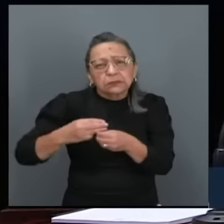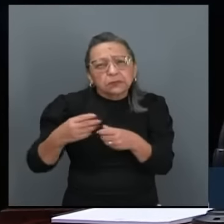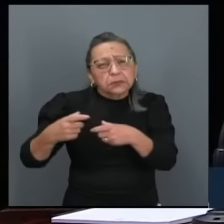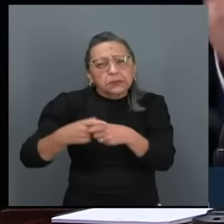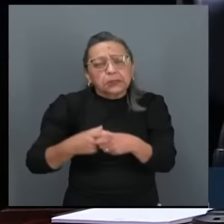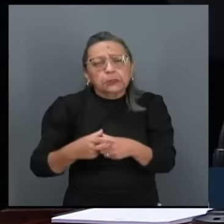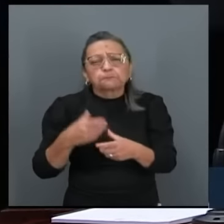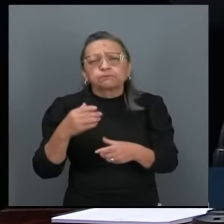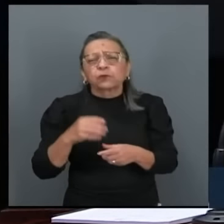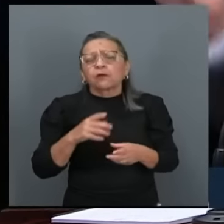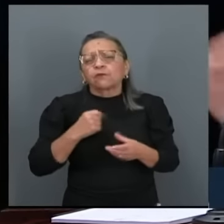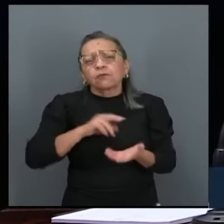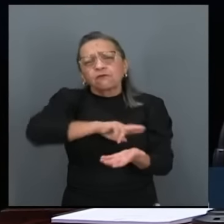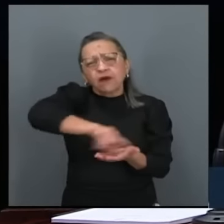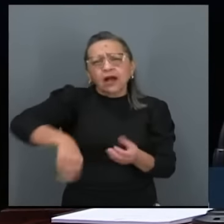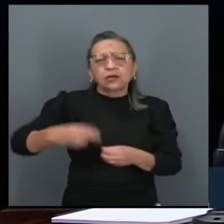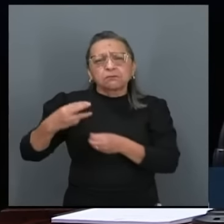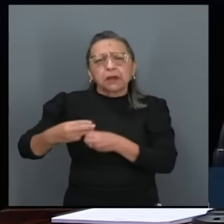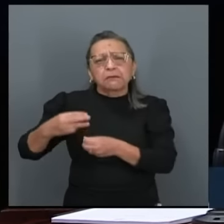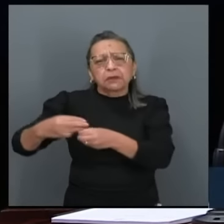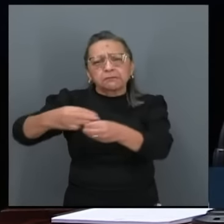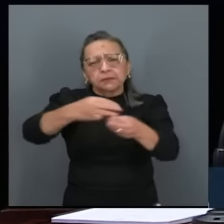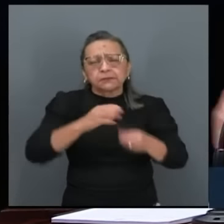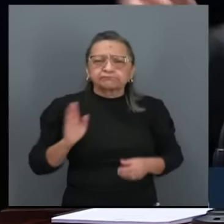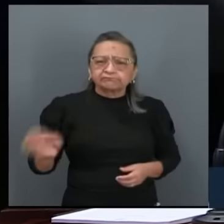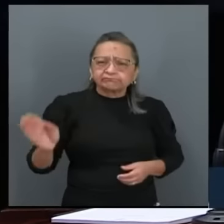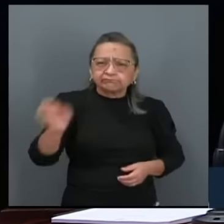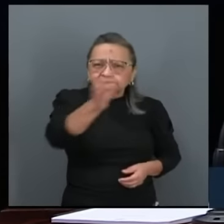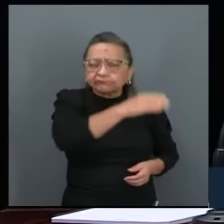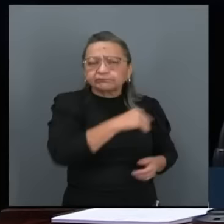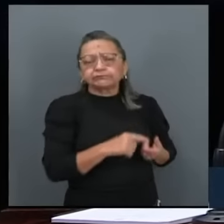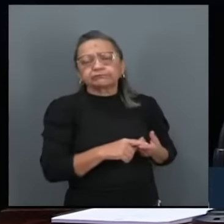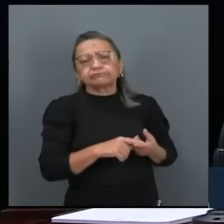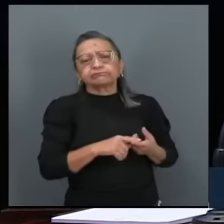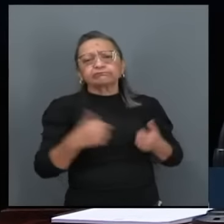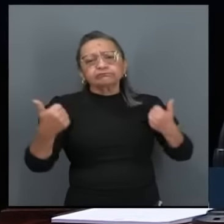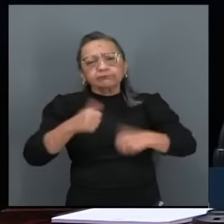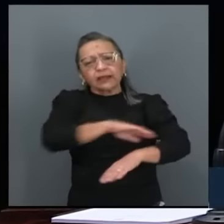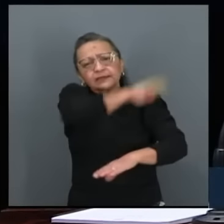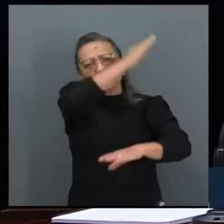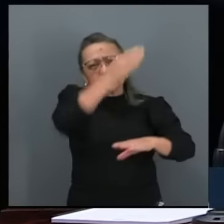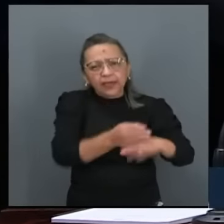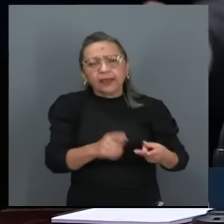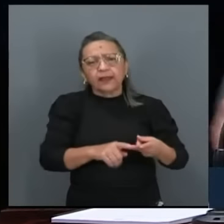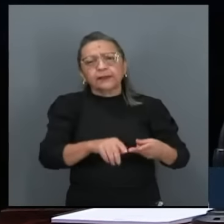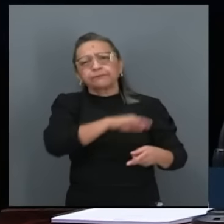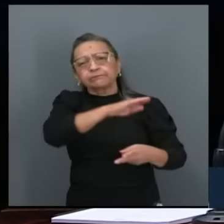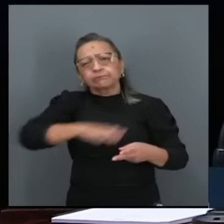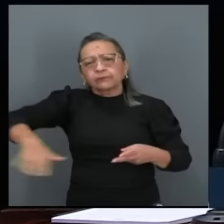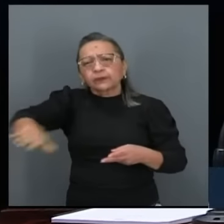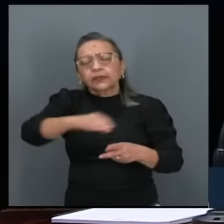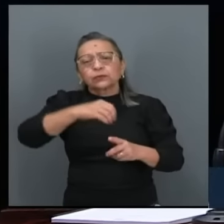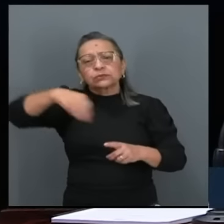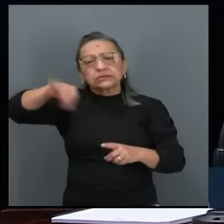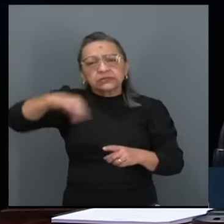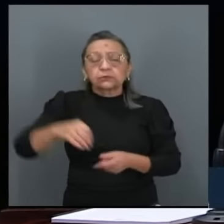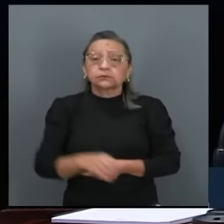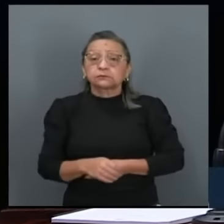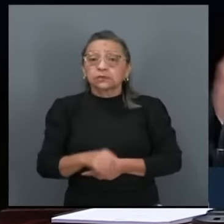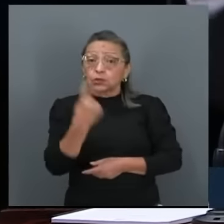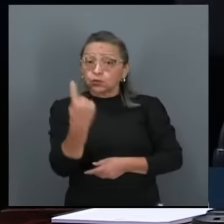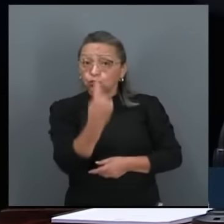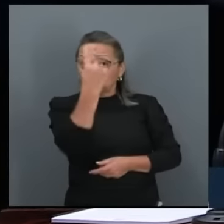Alcaí, fomos a Encantado, fomos ali à região da Serra, fomos ao Vale dos Sinos. E ele disse